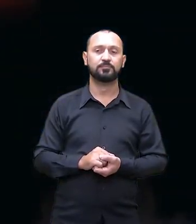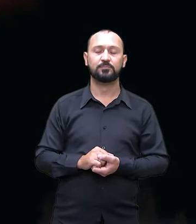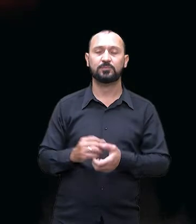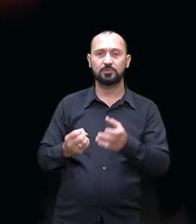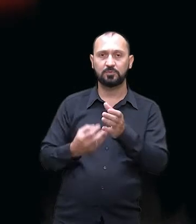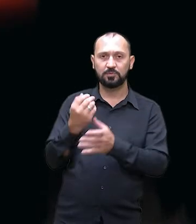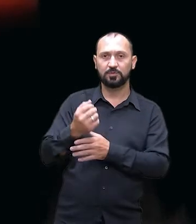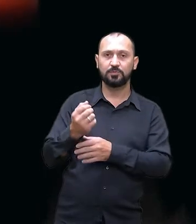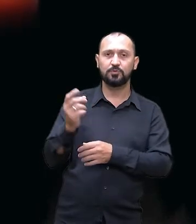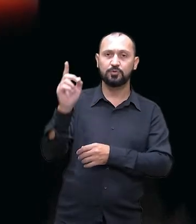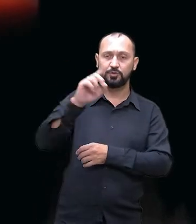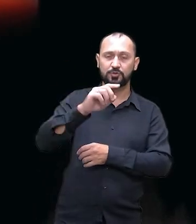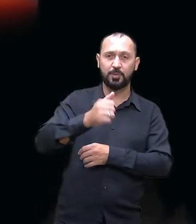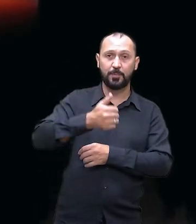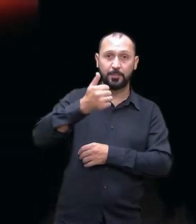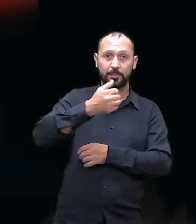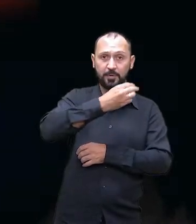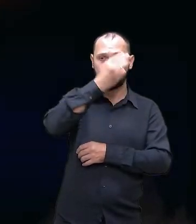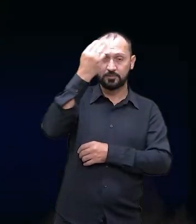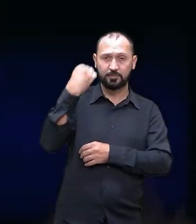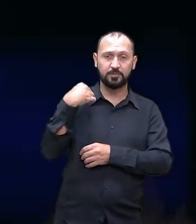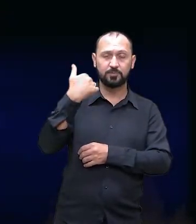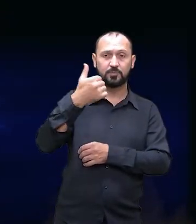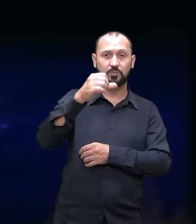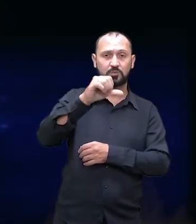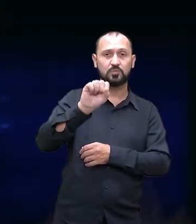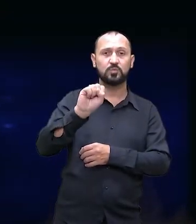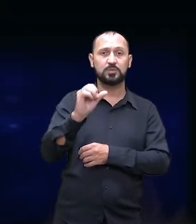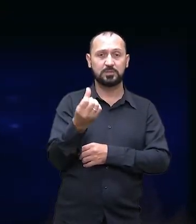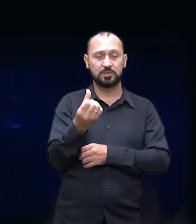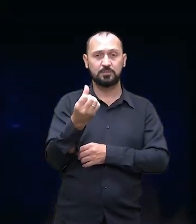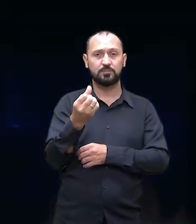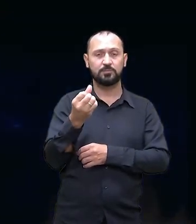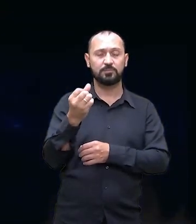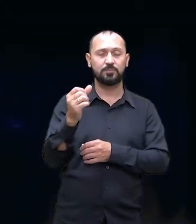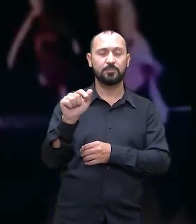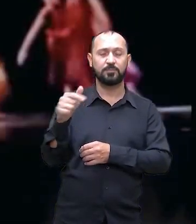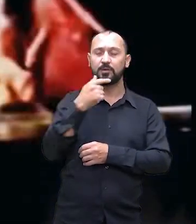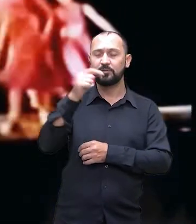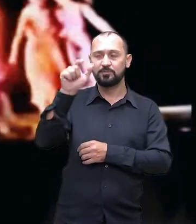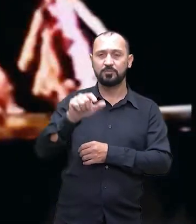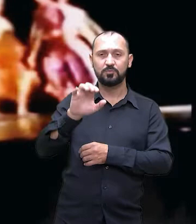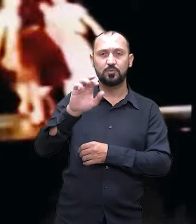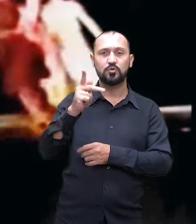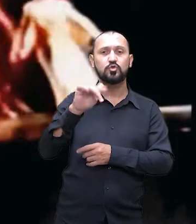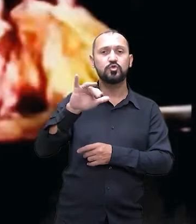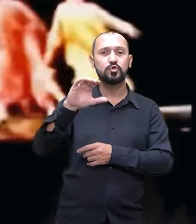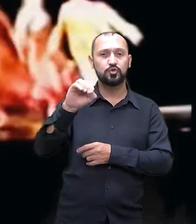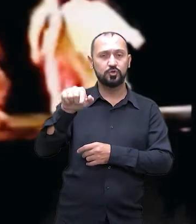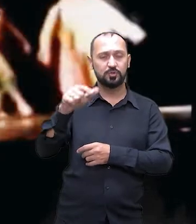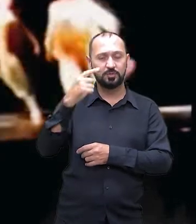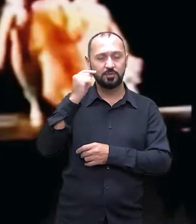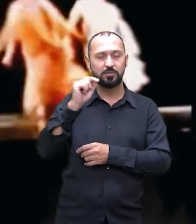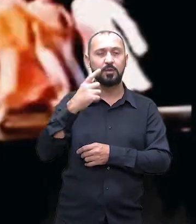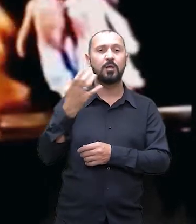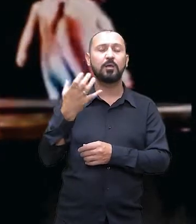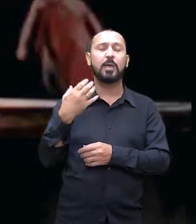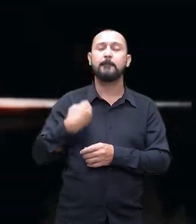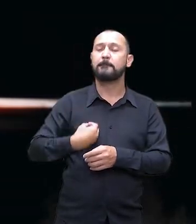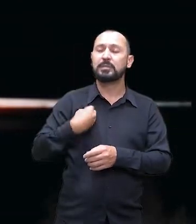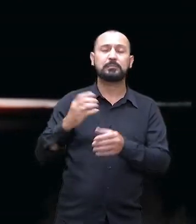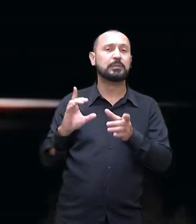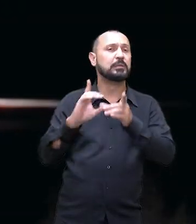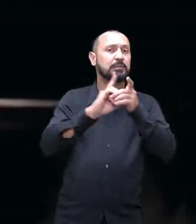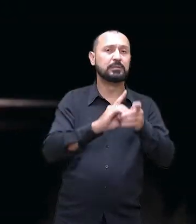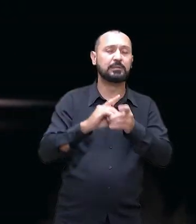Criada em 1º de maio de 1986 por Chico Neller, a Ginga Cia de Dança permite acesso democrático